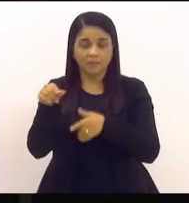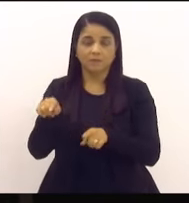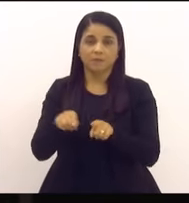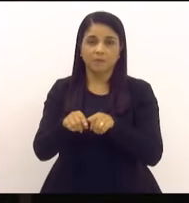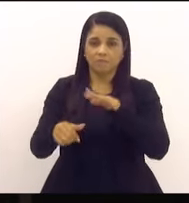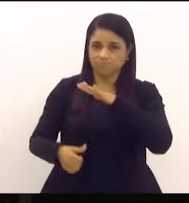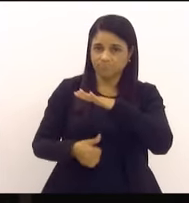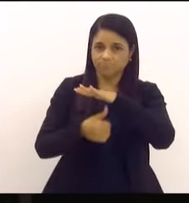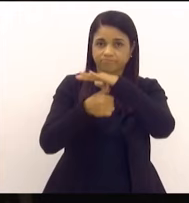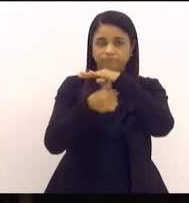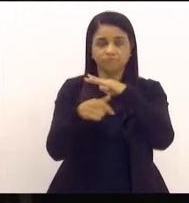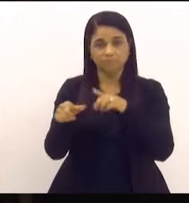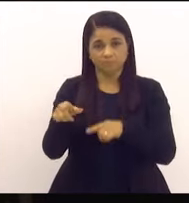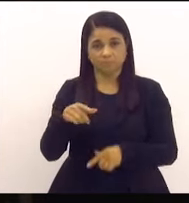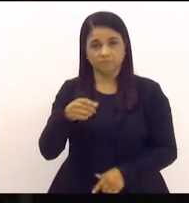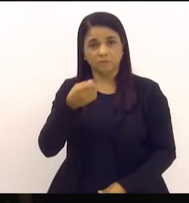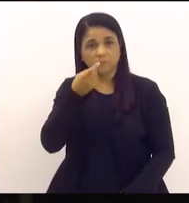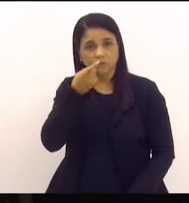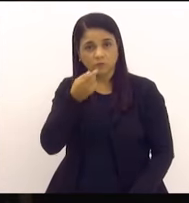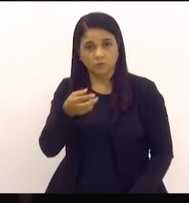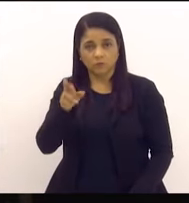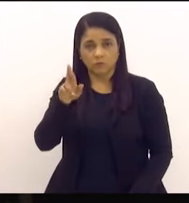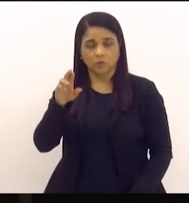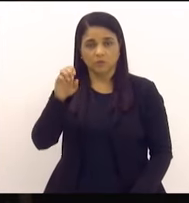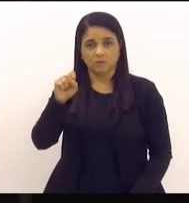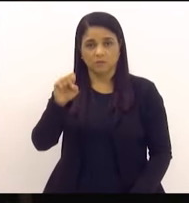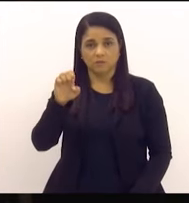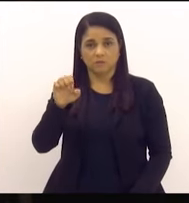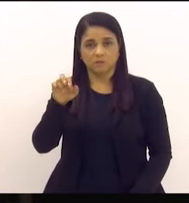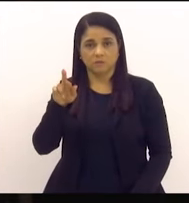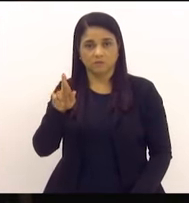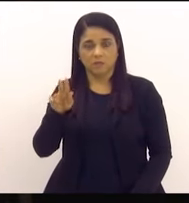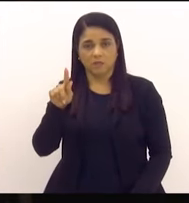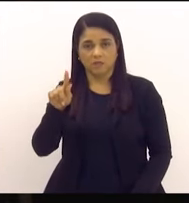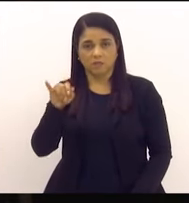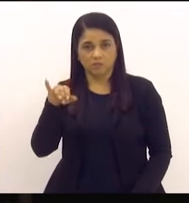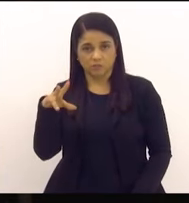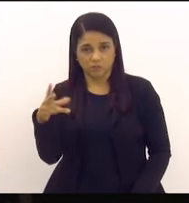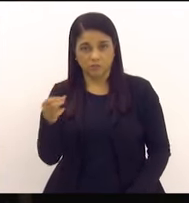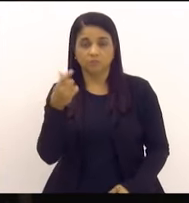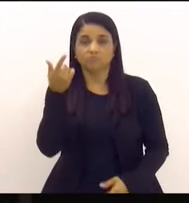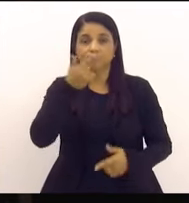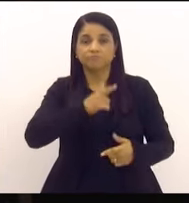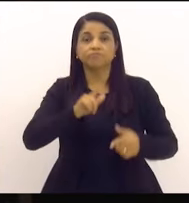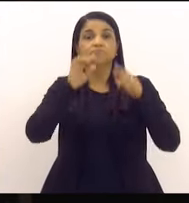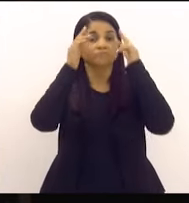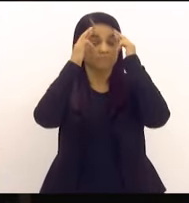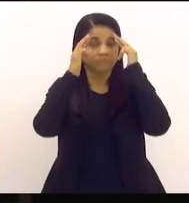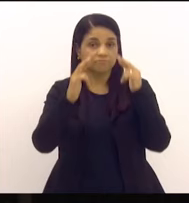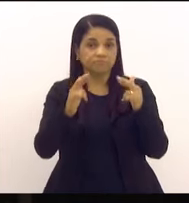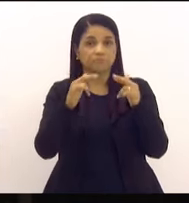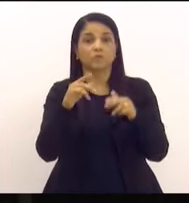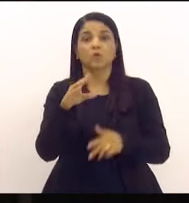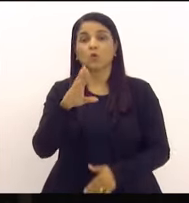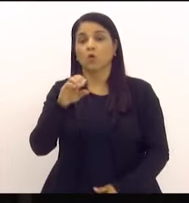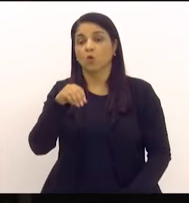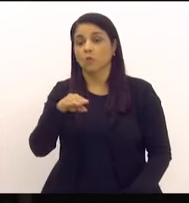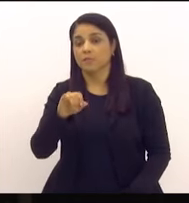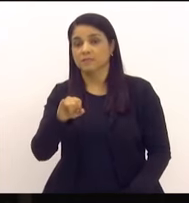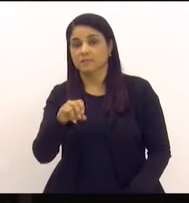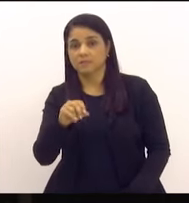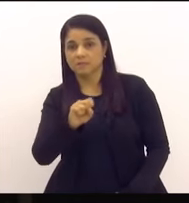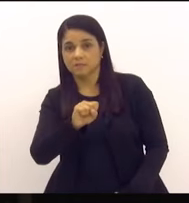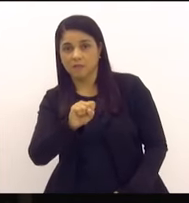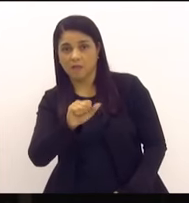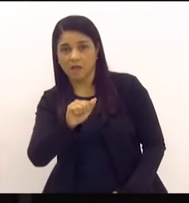Serginho, será no sentido de respeitar outra conquista, que é fazer com que o comissário de polícia possa ter assento